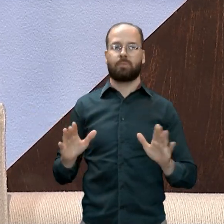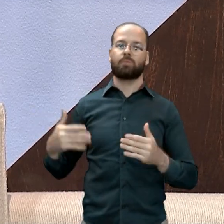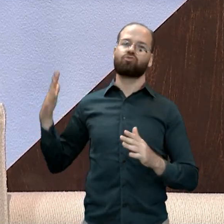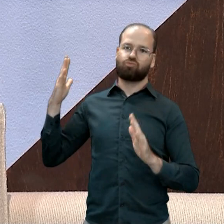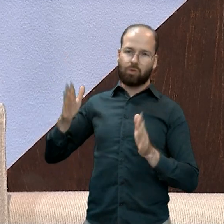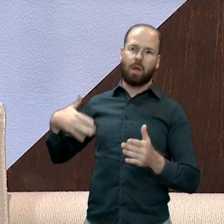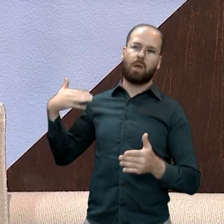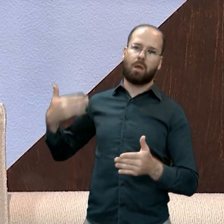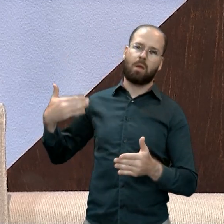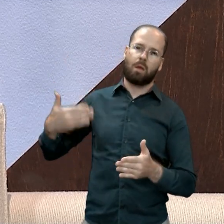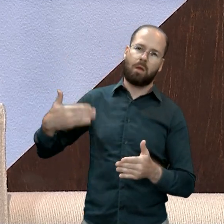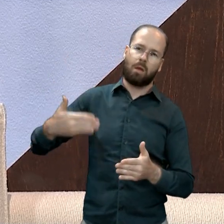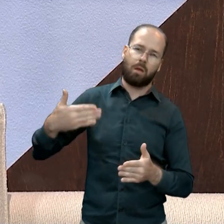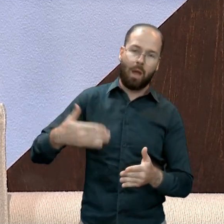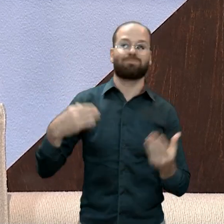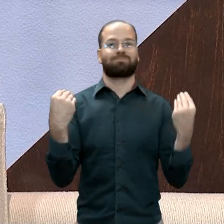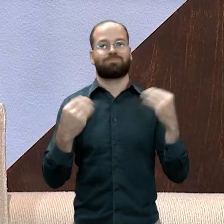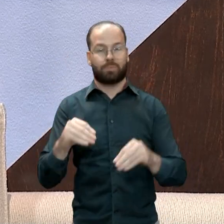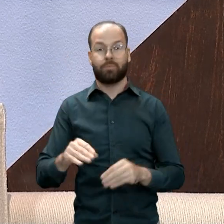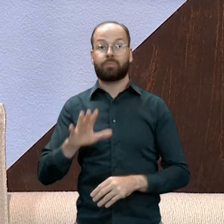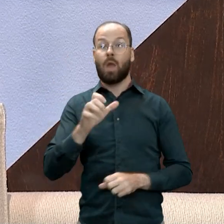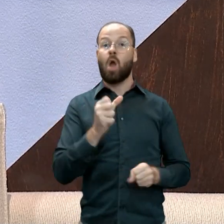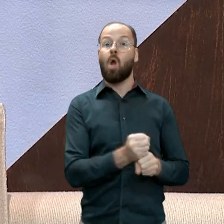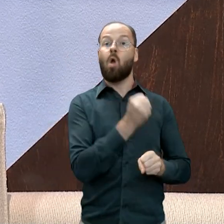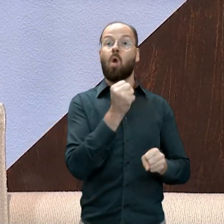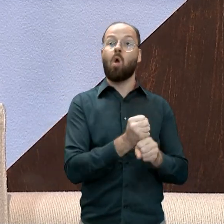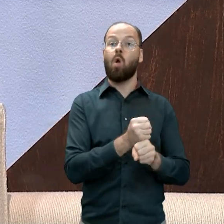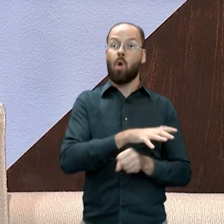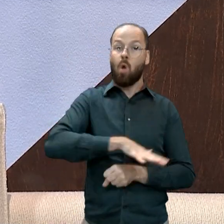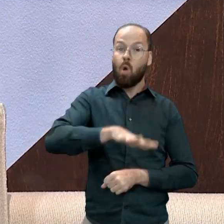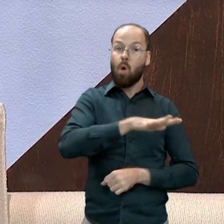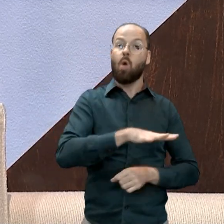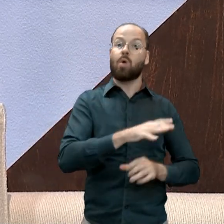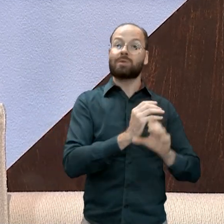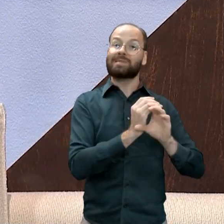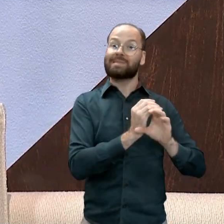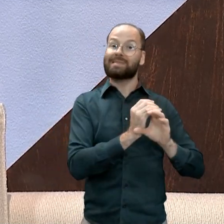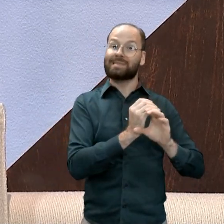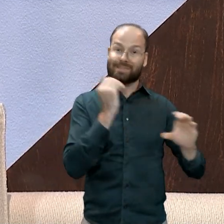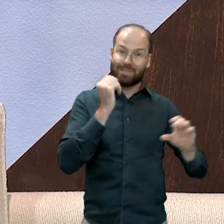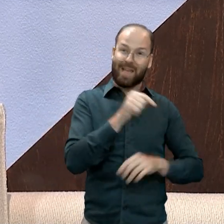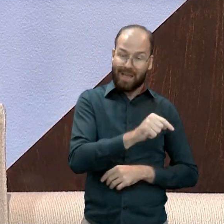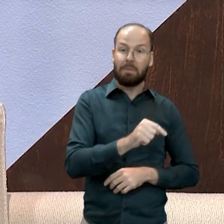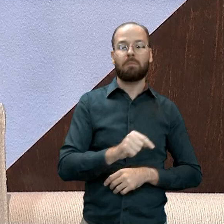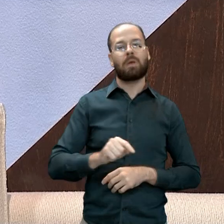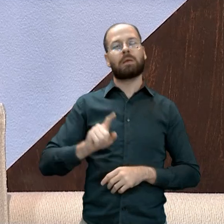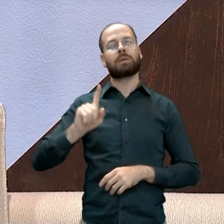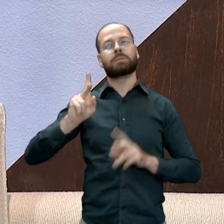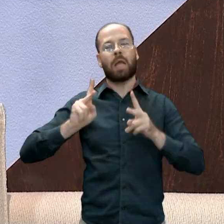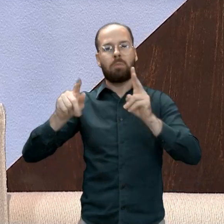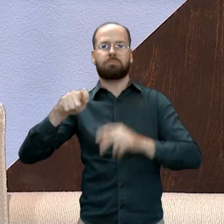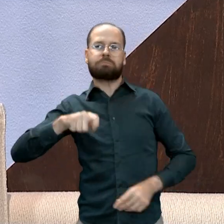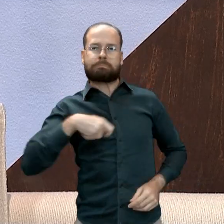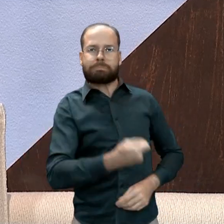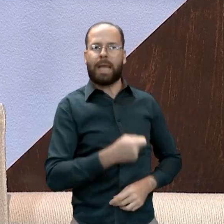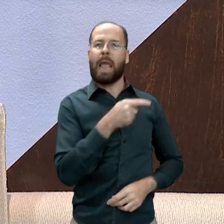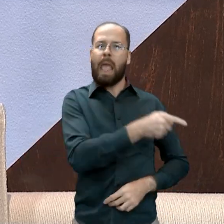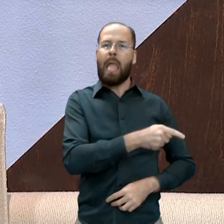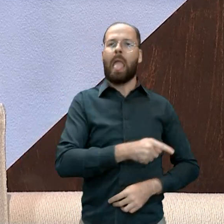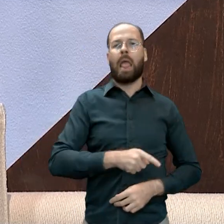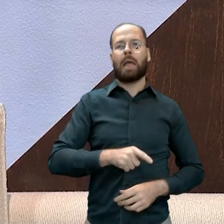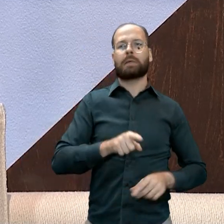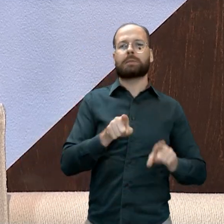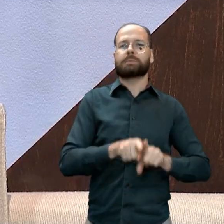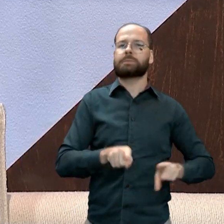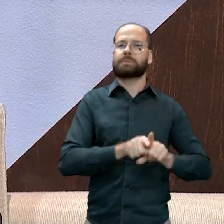construção civil muitas vezes é taxada de um setor tradicionalista, conservador,